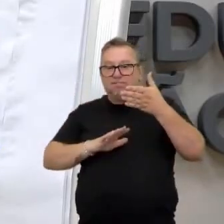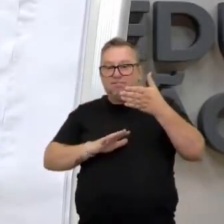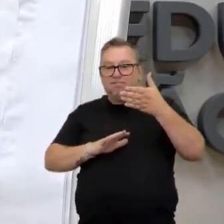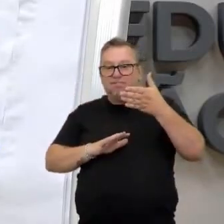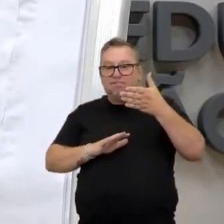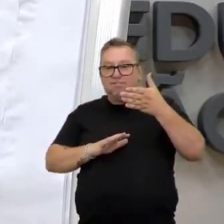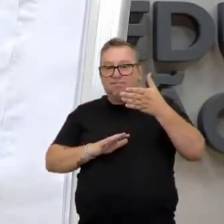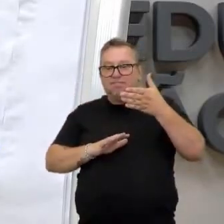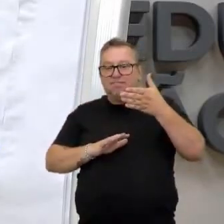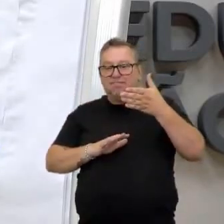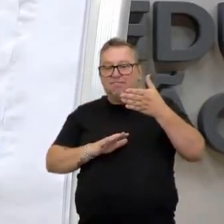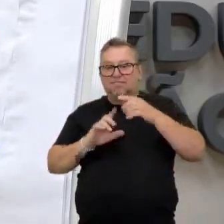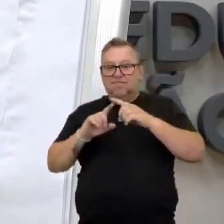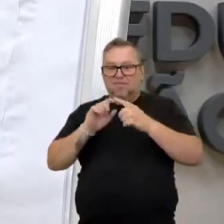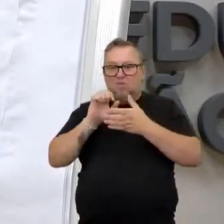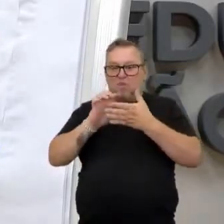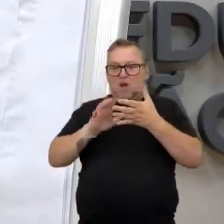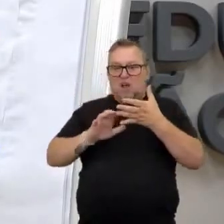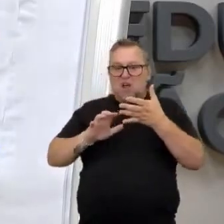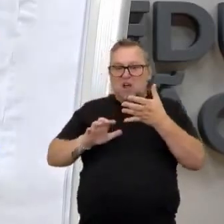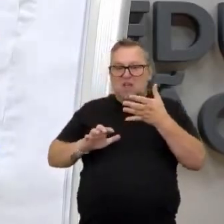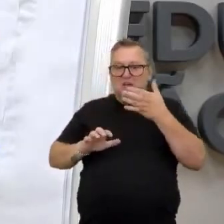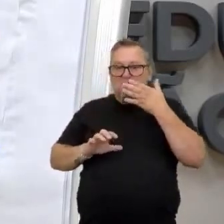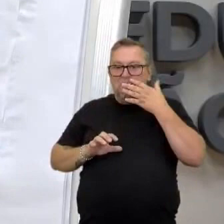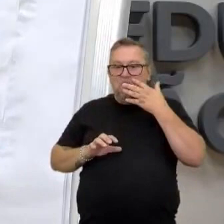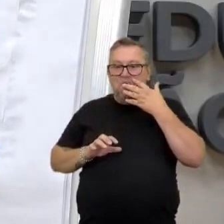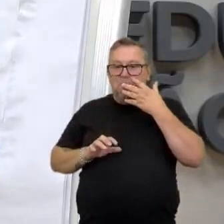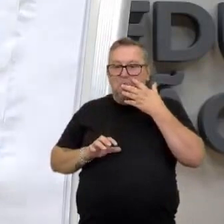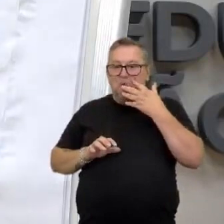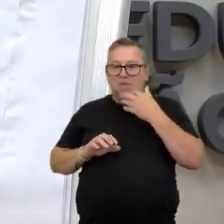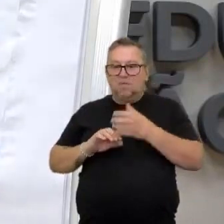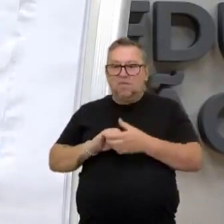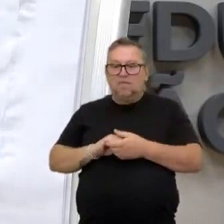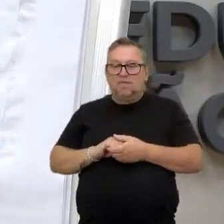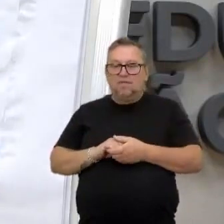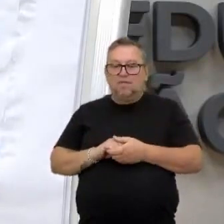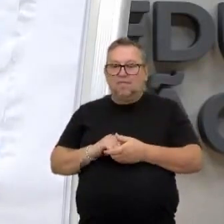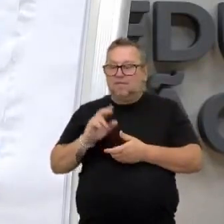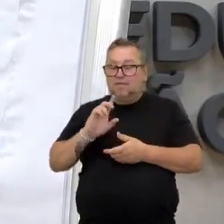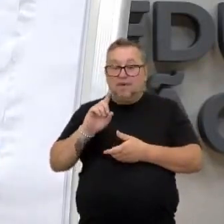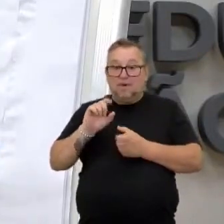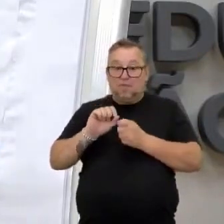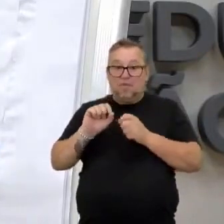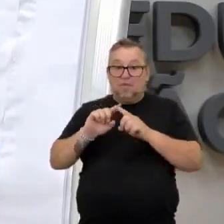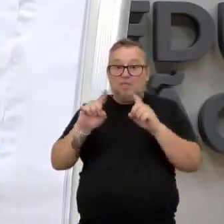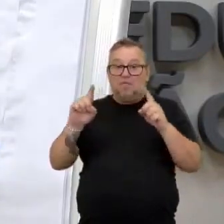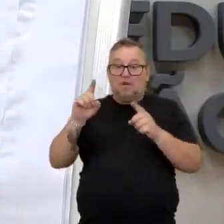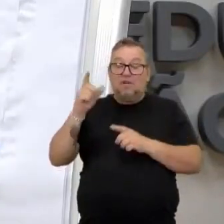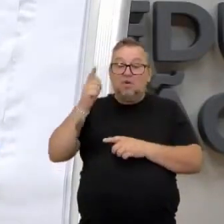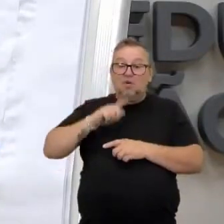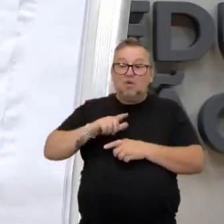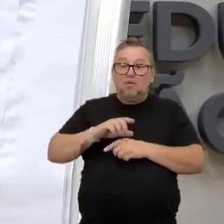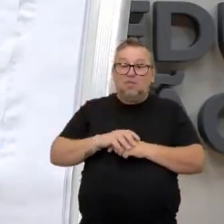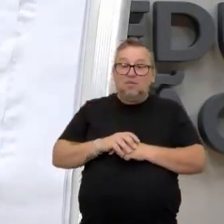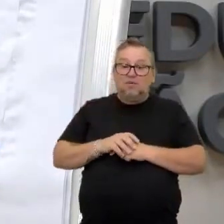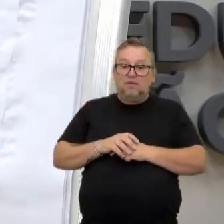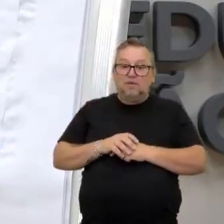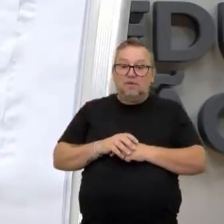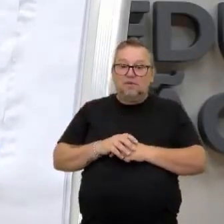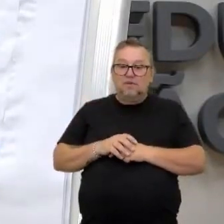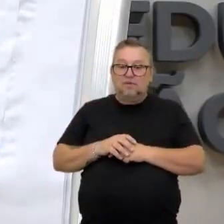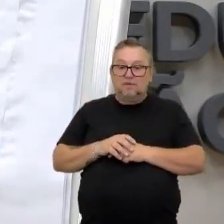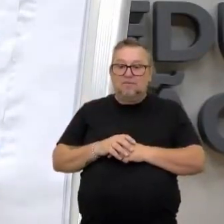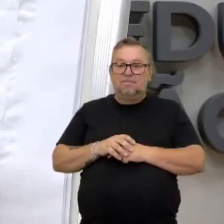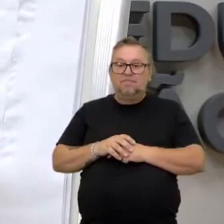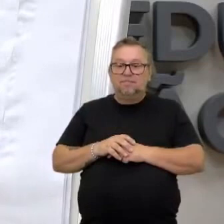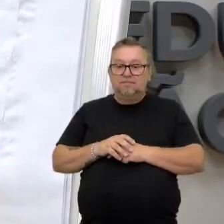ó. Esse aqui provavelmente é o marca-texto do Sonhe, ele não borrou. Mas esse aqui, ó, o 100